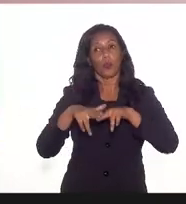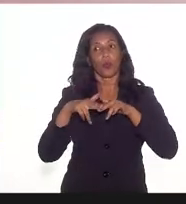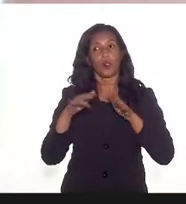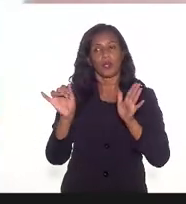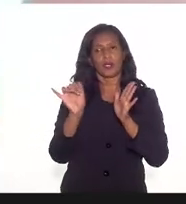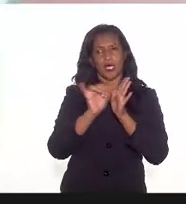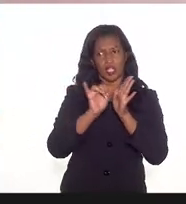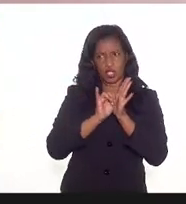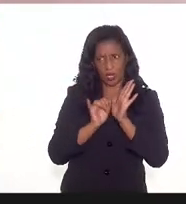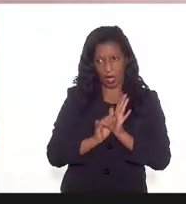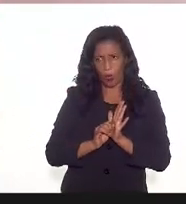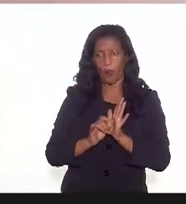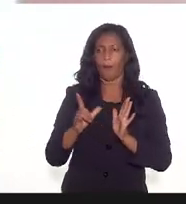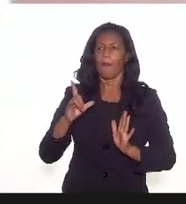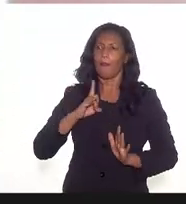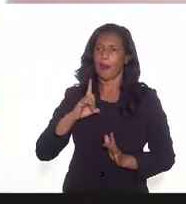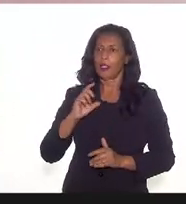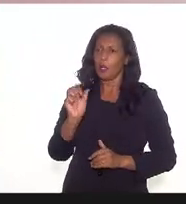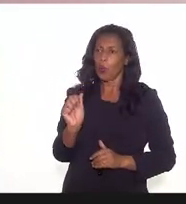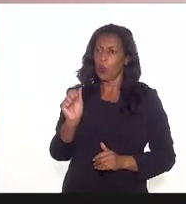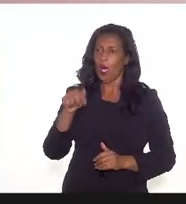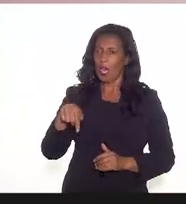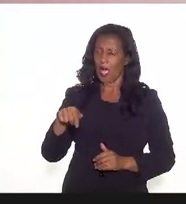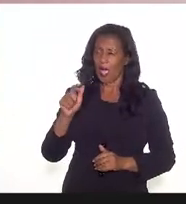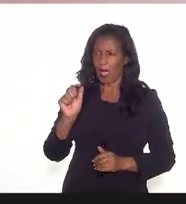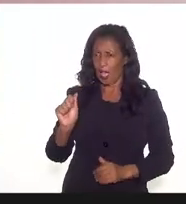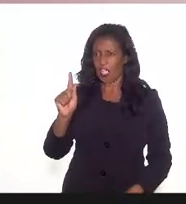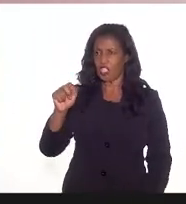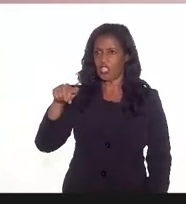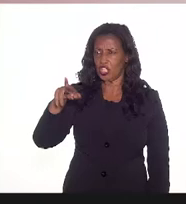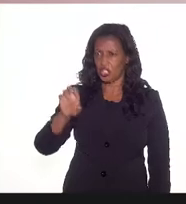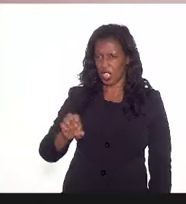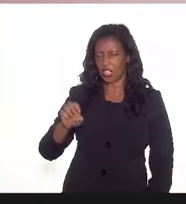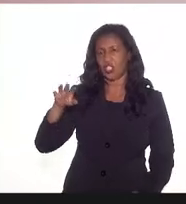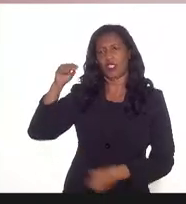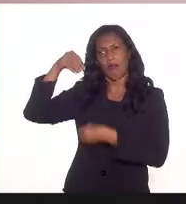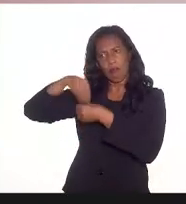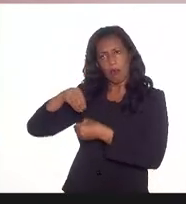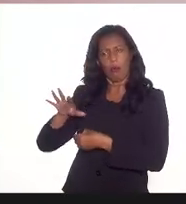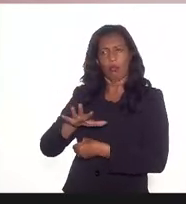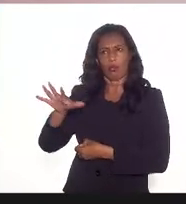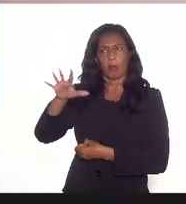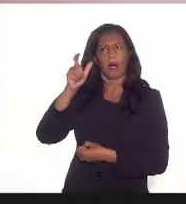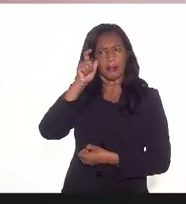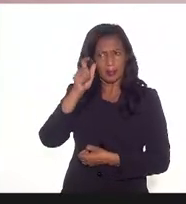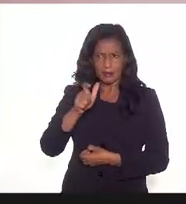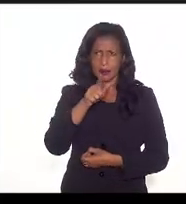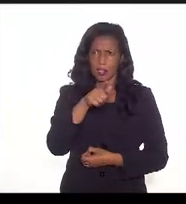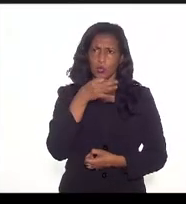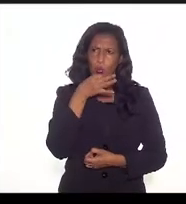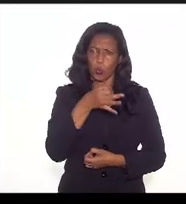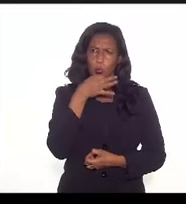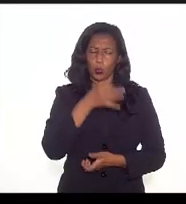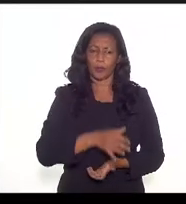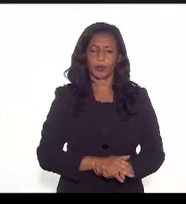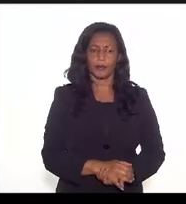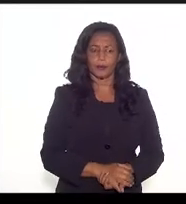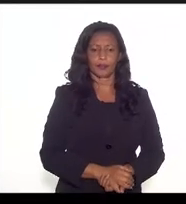ter agentes de crédito dentro das comunidades e a gente pode, sim, lançar esse produto. Eu não vejo problema nenhum. Acho até muito interessante.